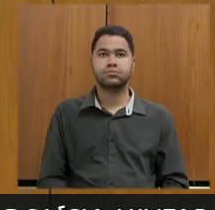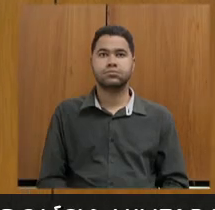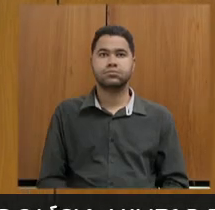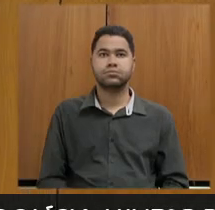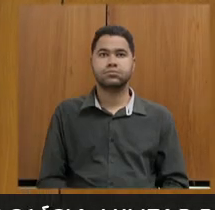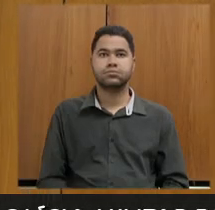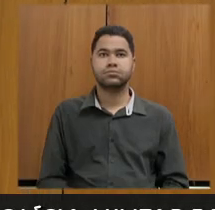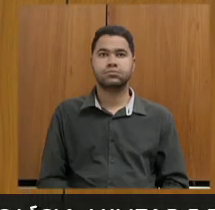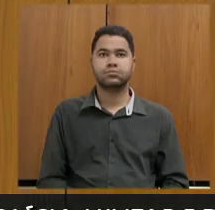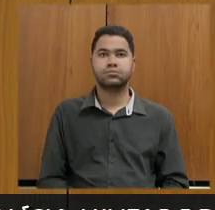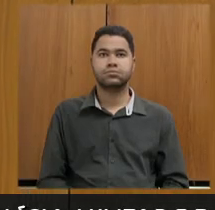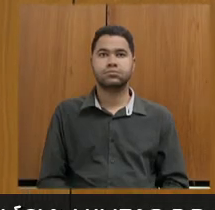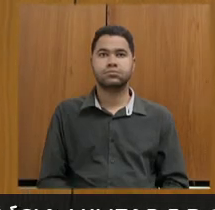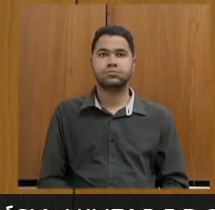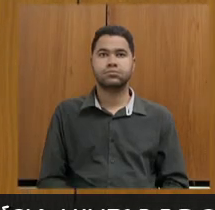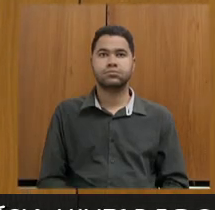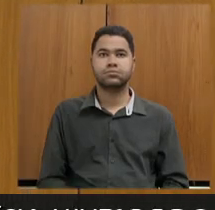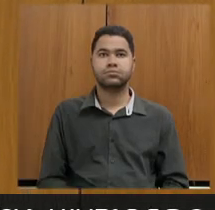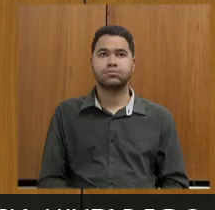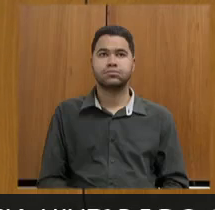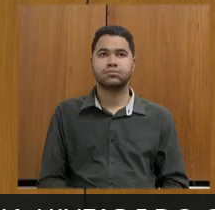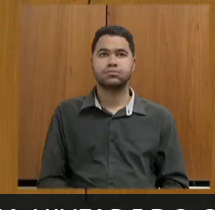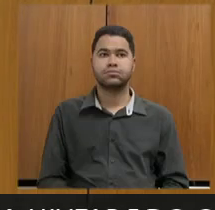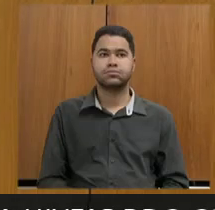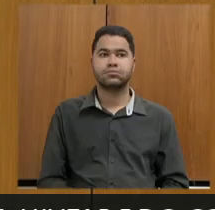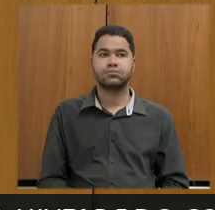o Zé desistência e